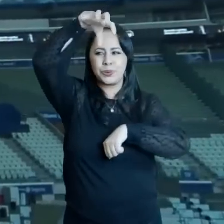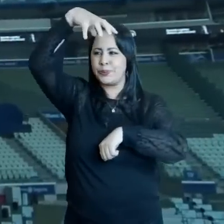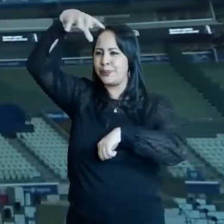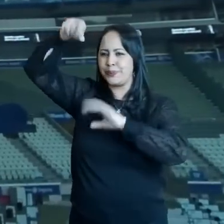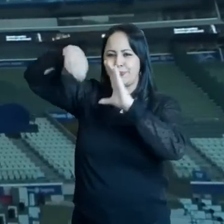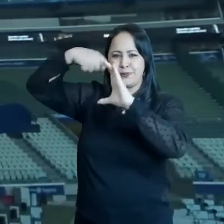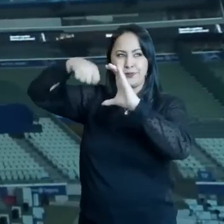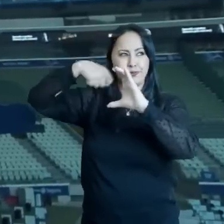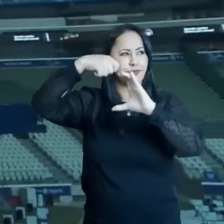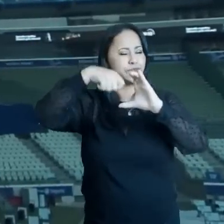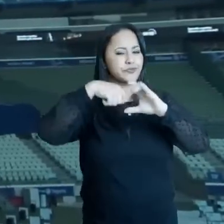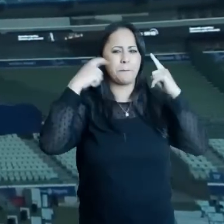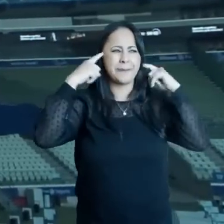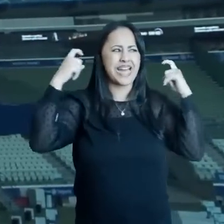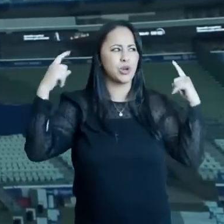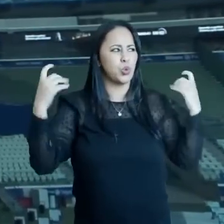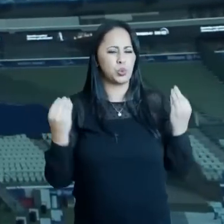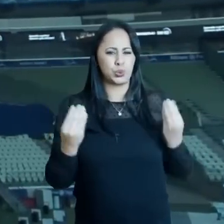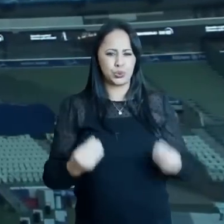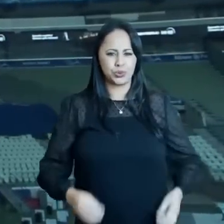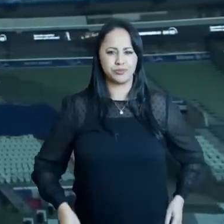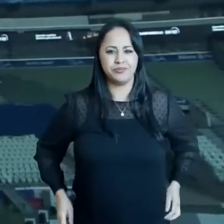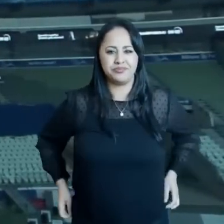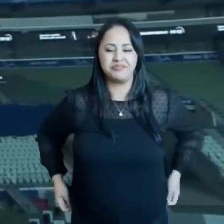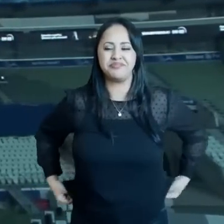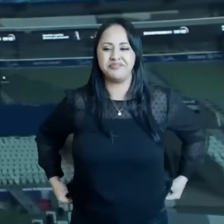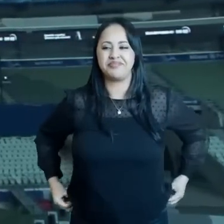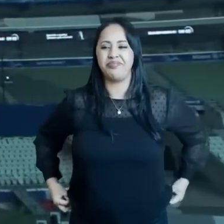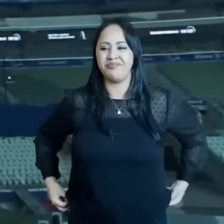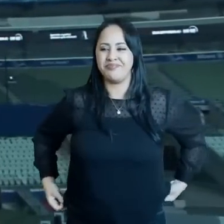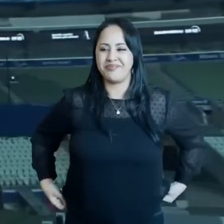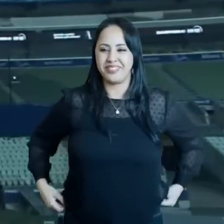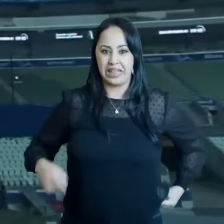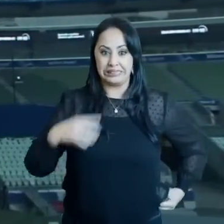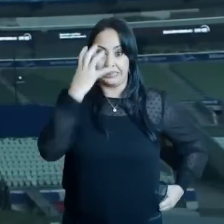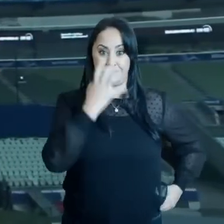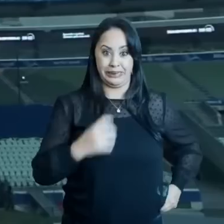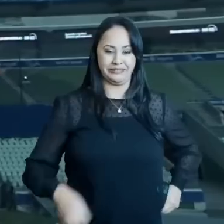drone violento. O outro pode deixar. Ah lá, ele ficou bravo.